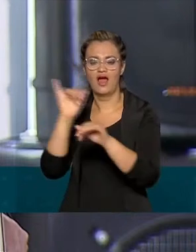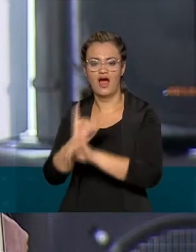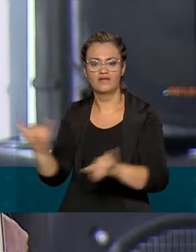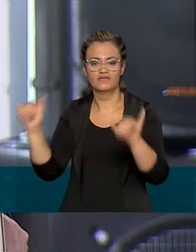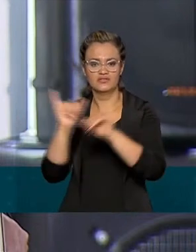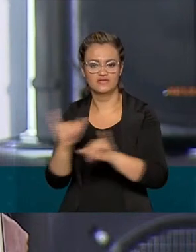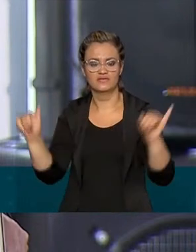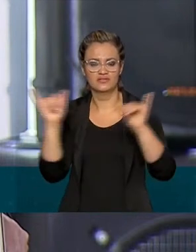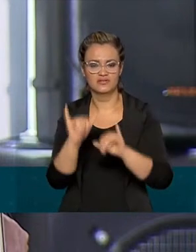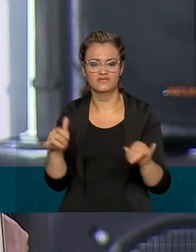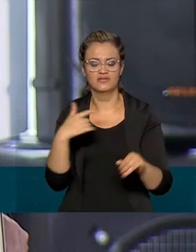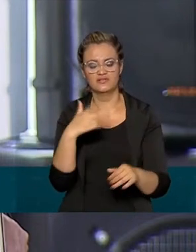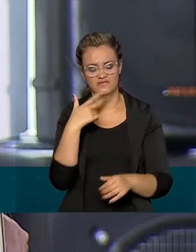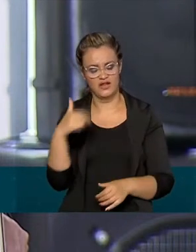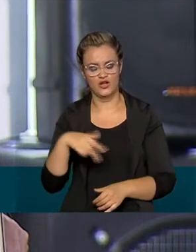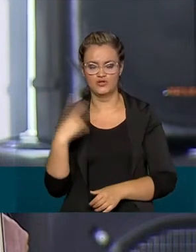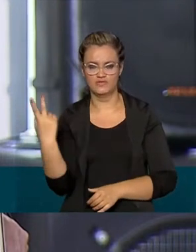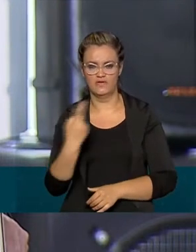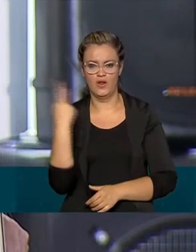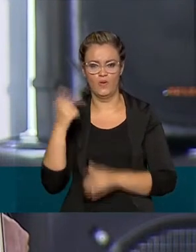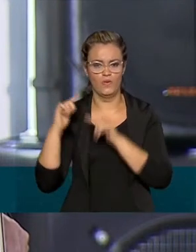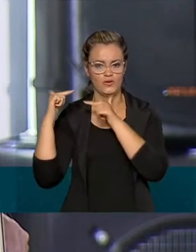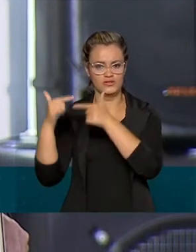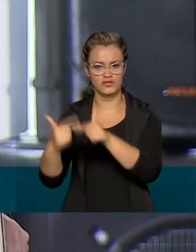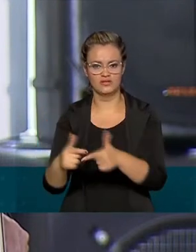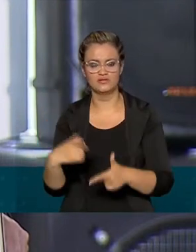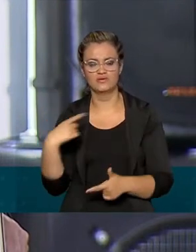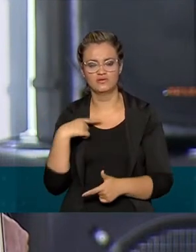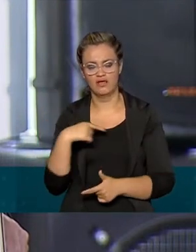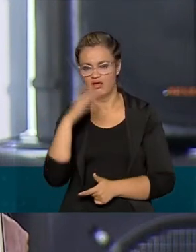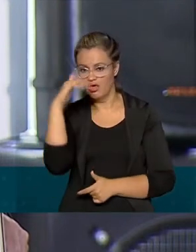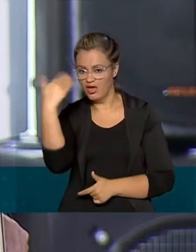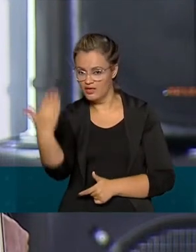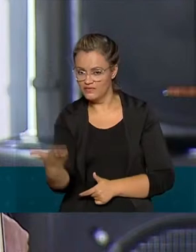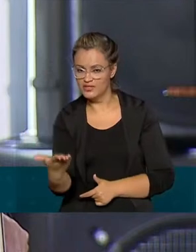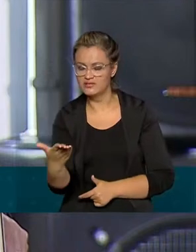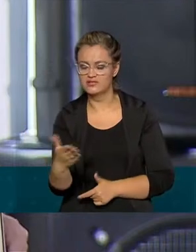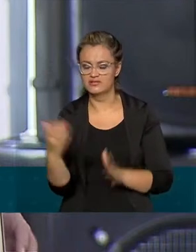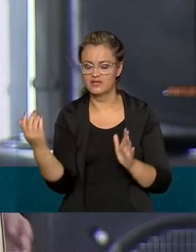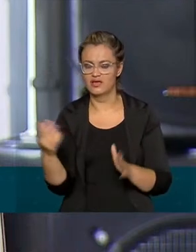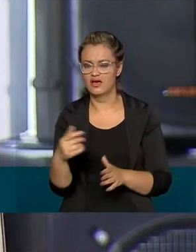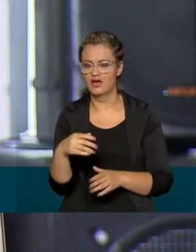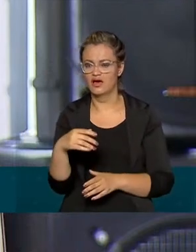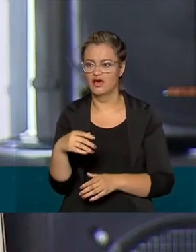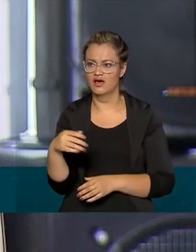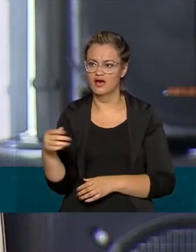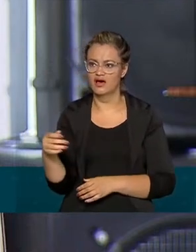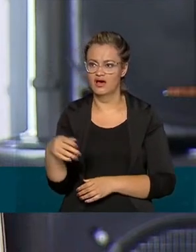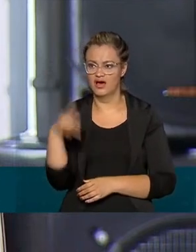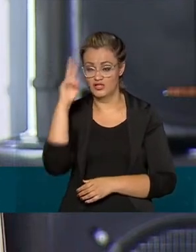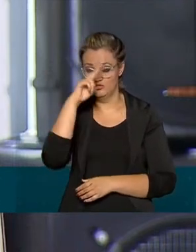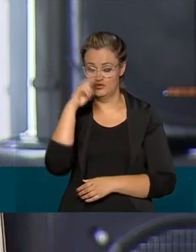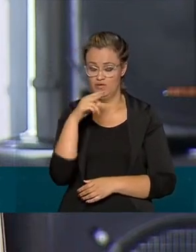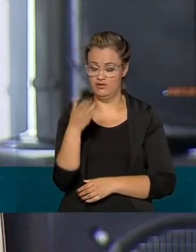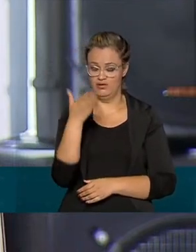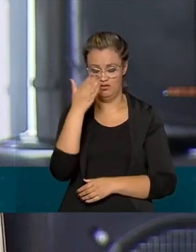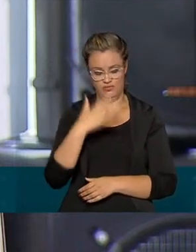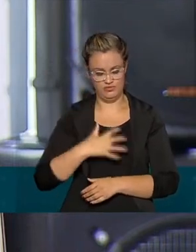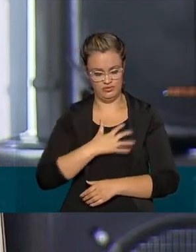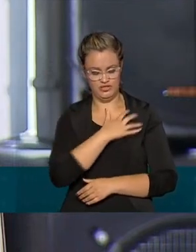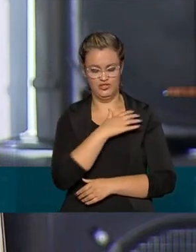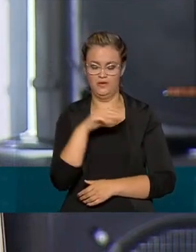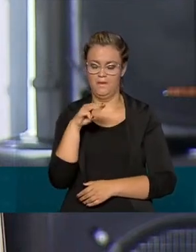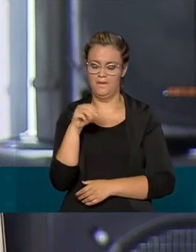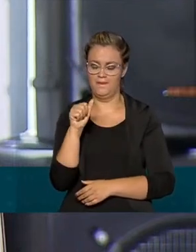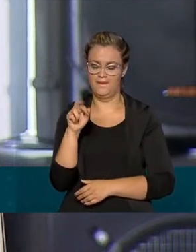e reforça nossos valores e tradições ao reverenciar a figura histórica do sargento Max Wolff Filho,